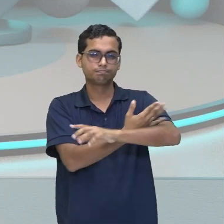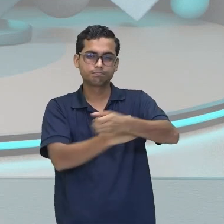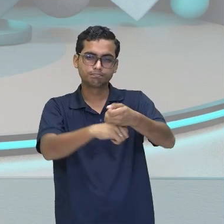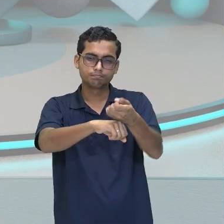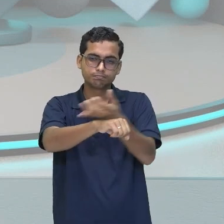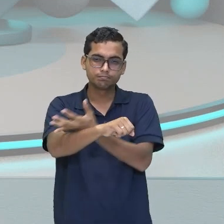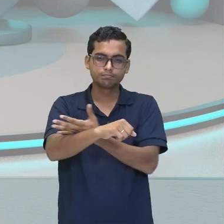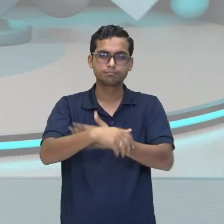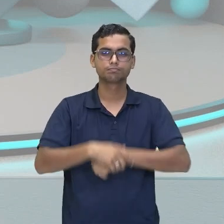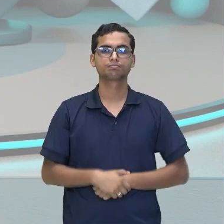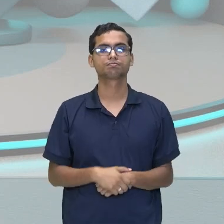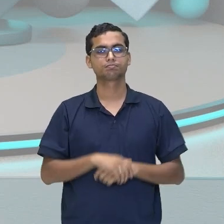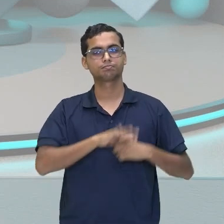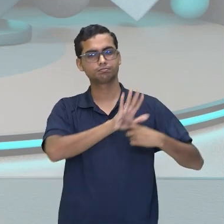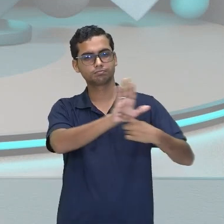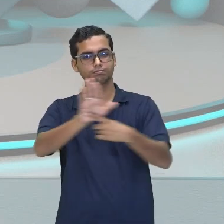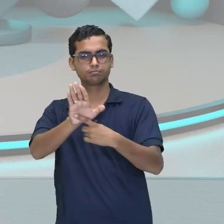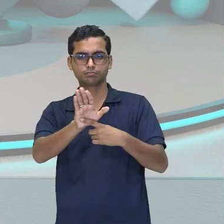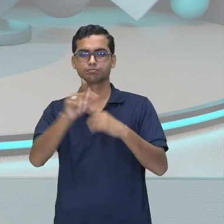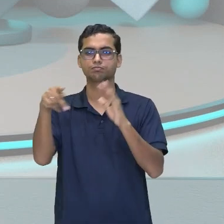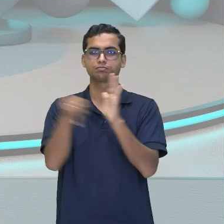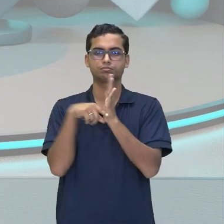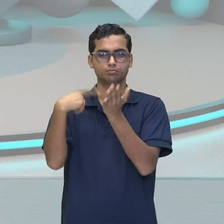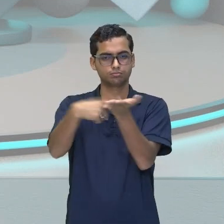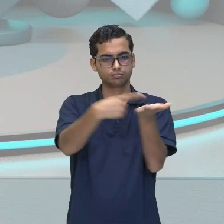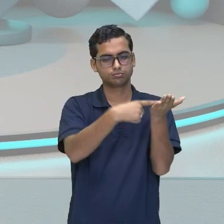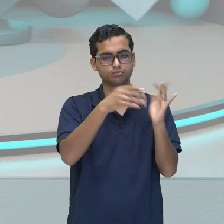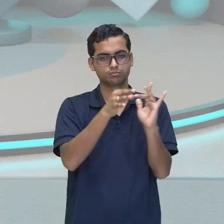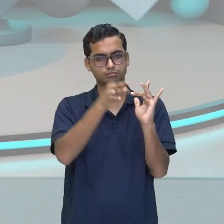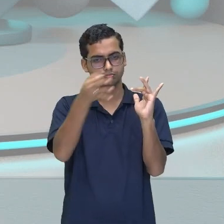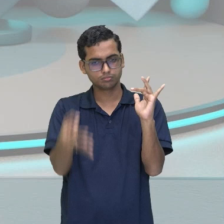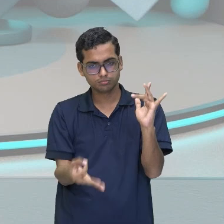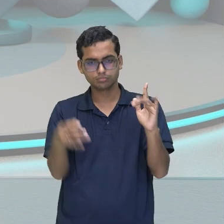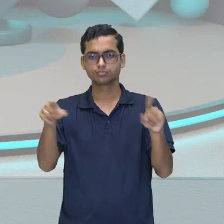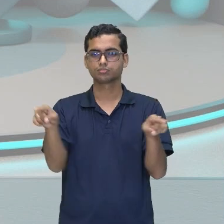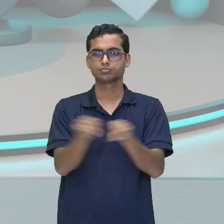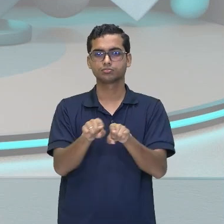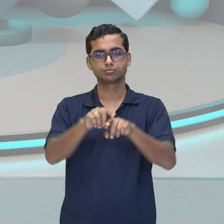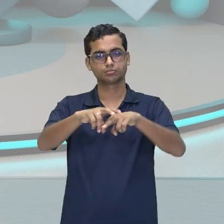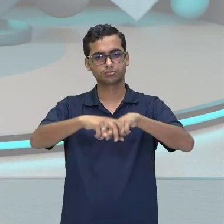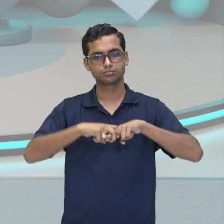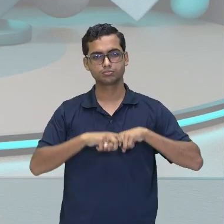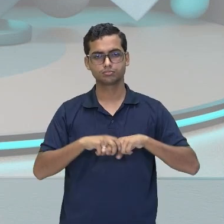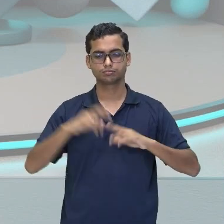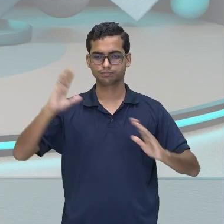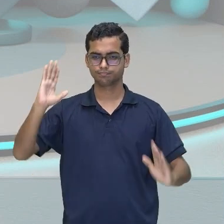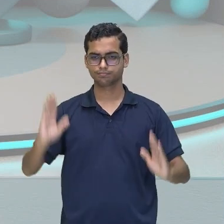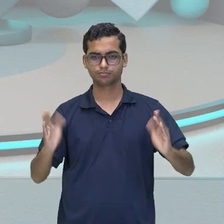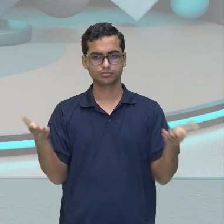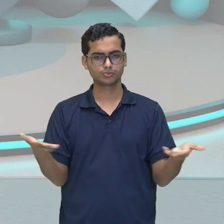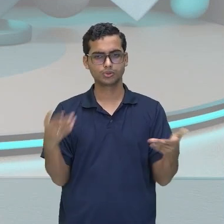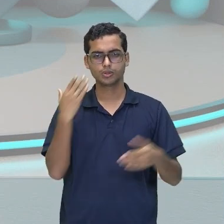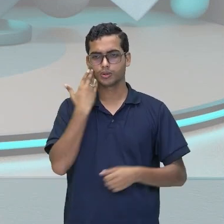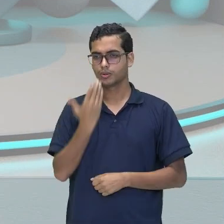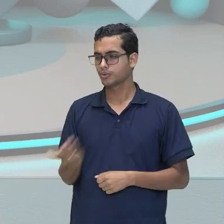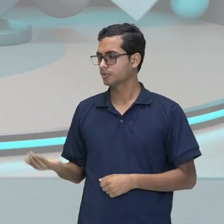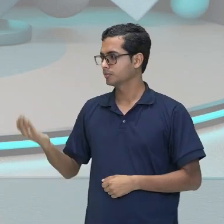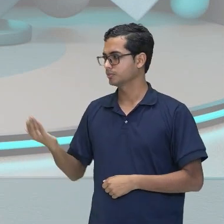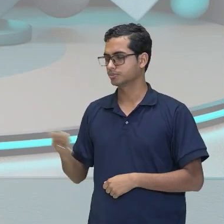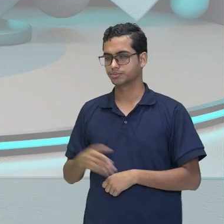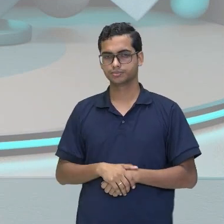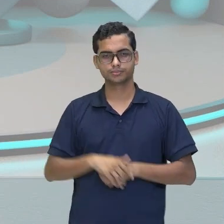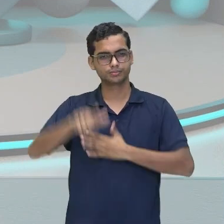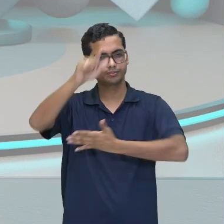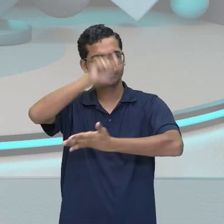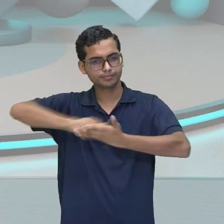sentimentalidade, que transcenderam as convenções árcades. Então, preste atenção, nesse momento, ele escreve,